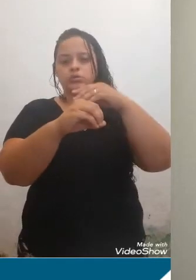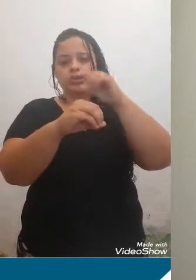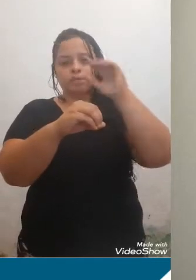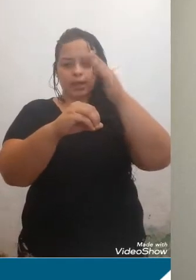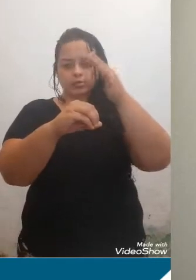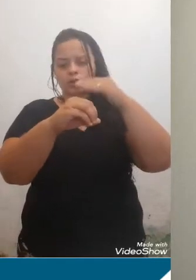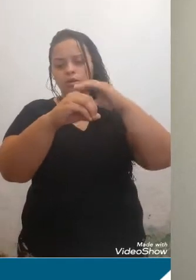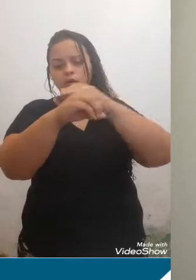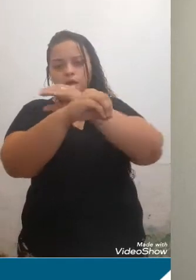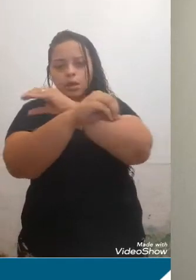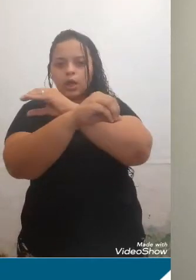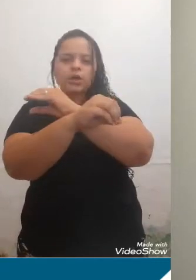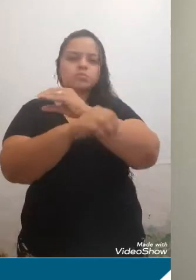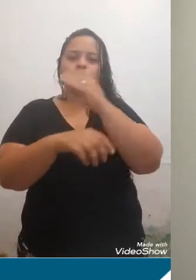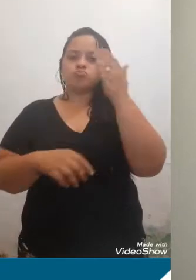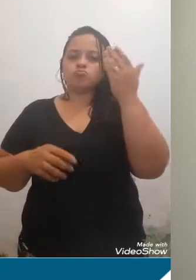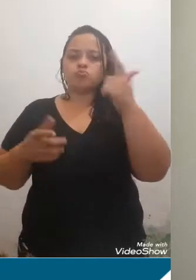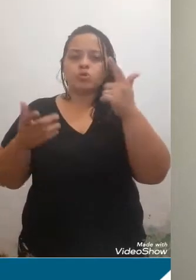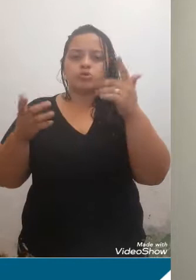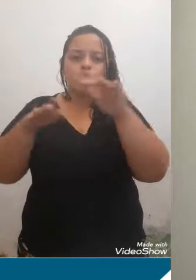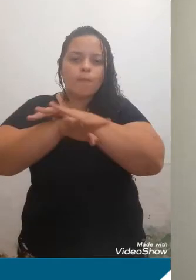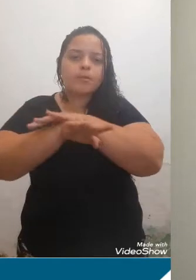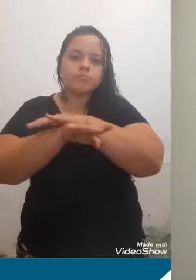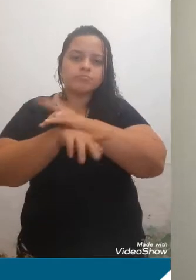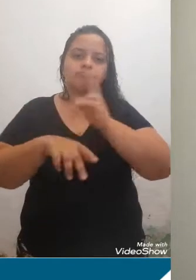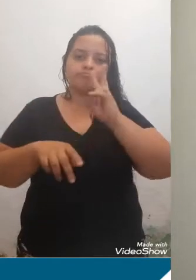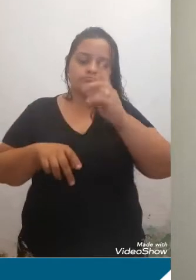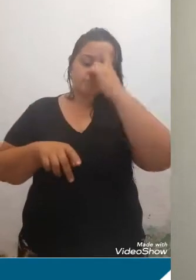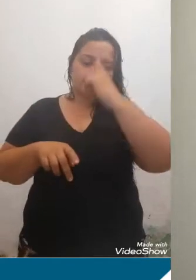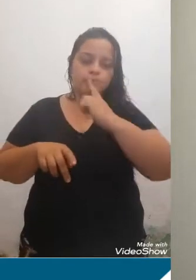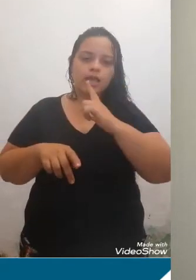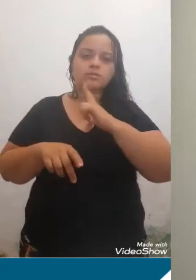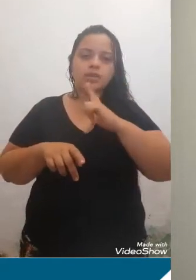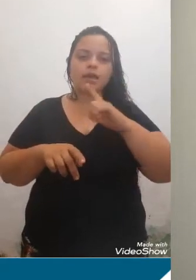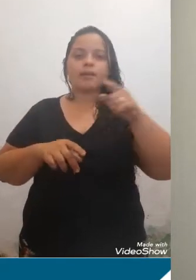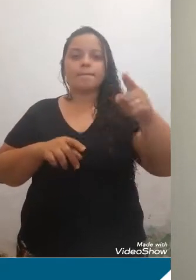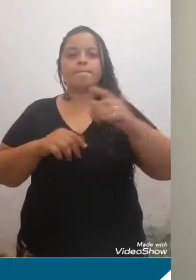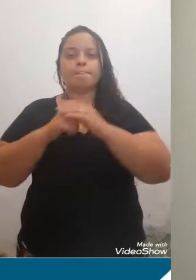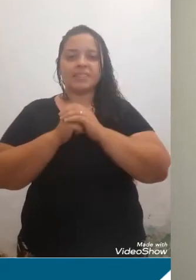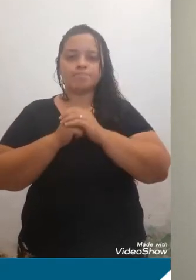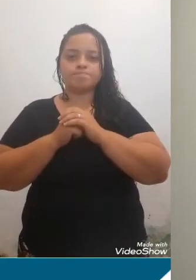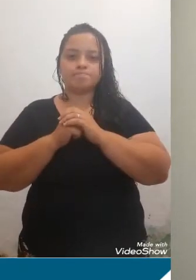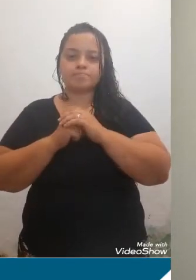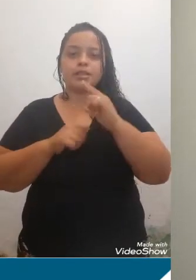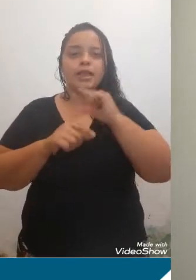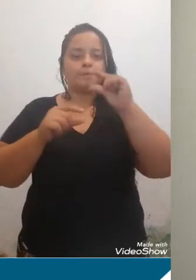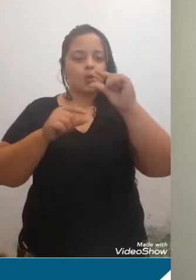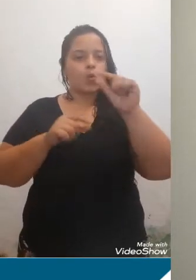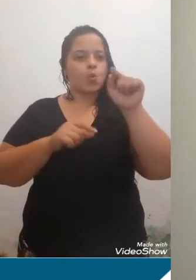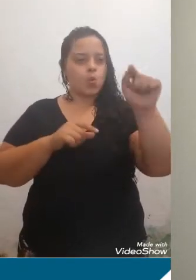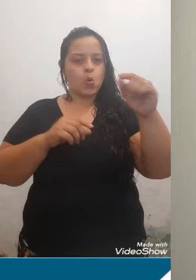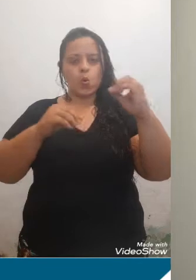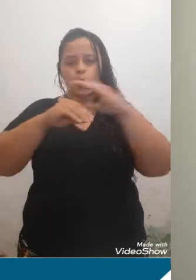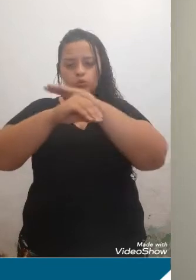penumbra, conforme está a figura aí. Na região de sombra, não há incidência de raios luminosos, e na região de penumbra,